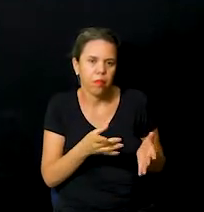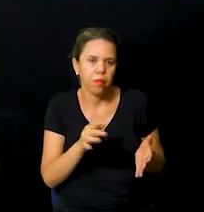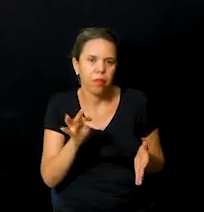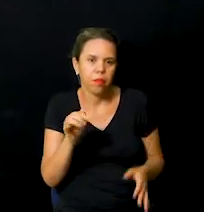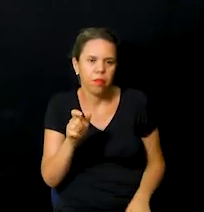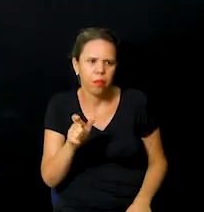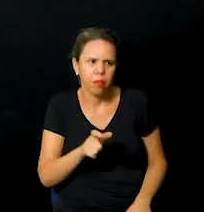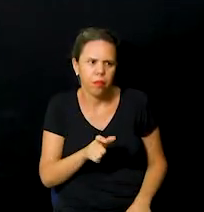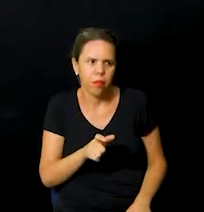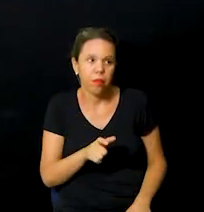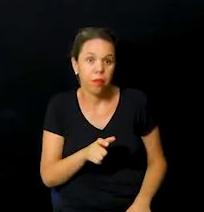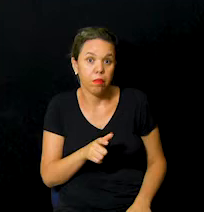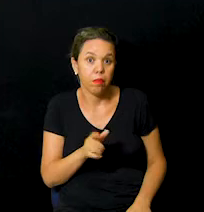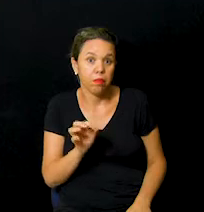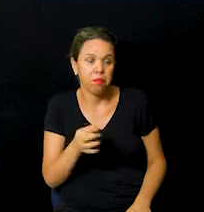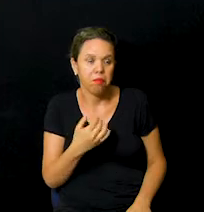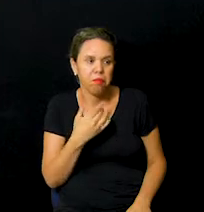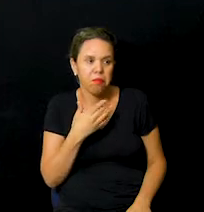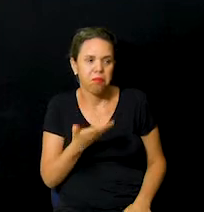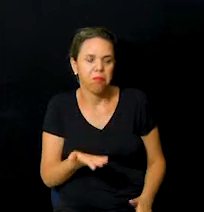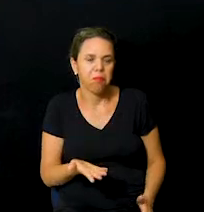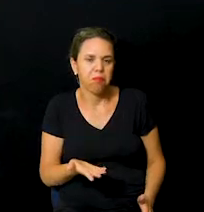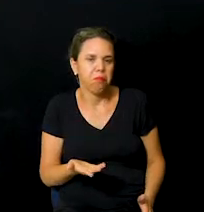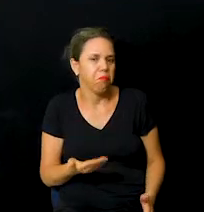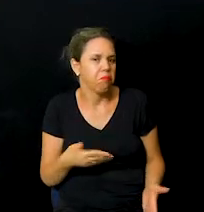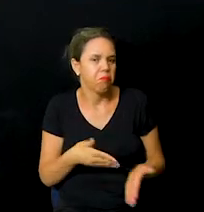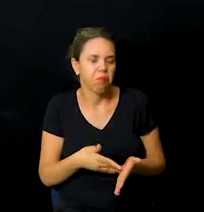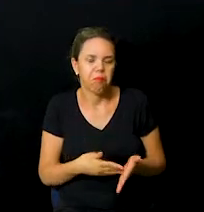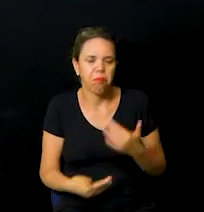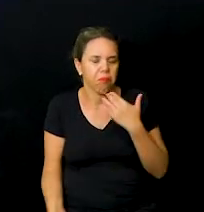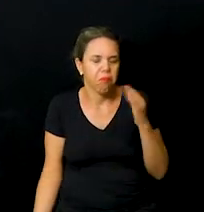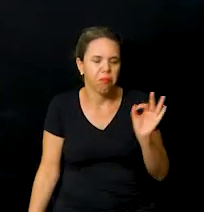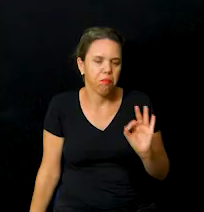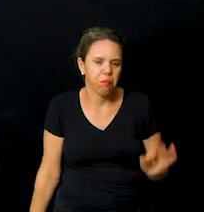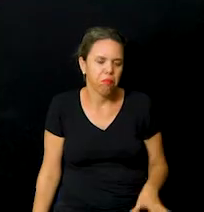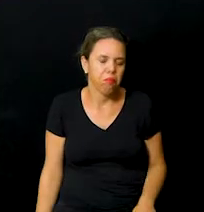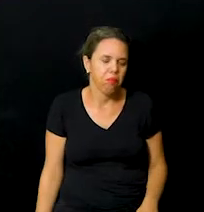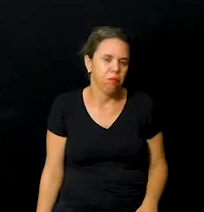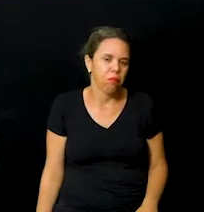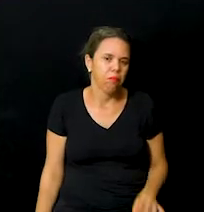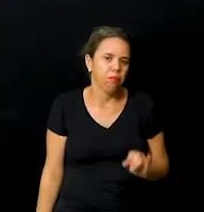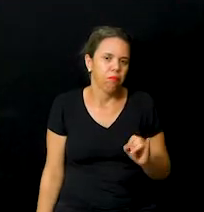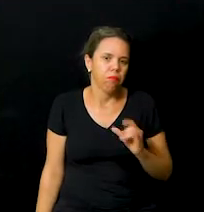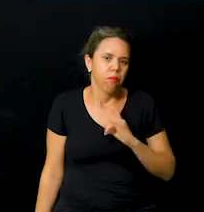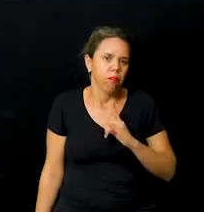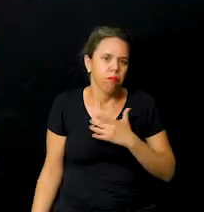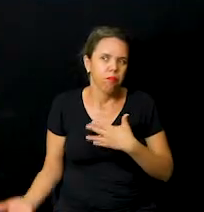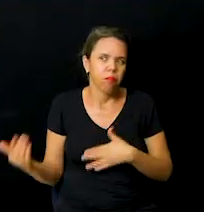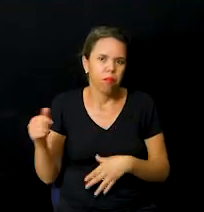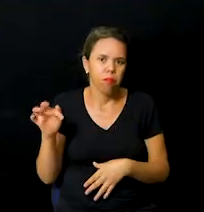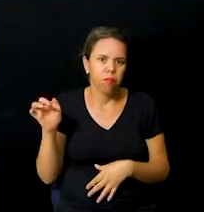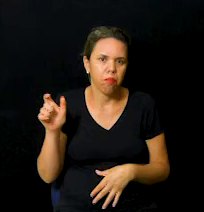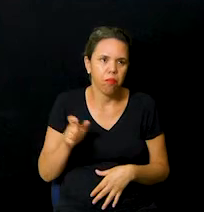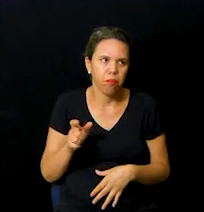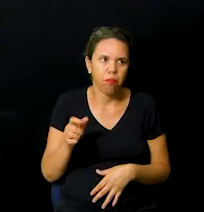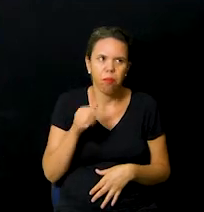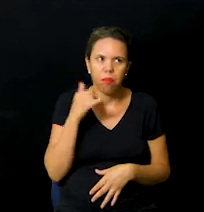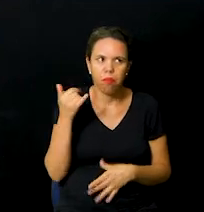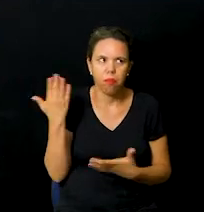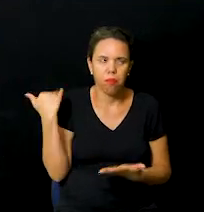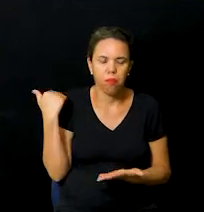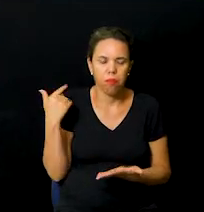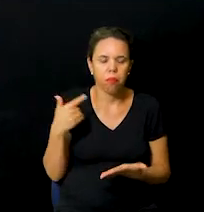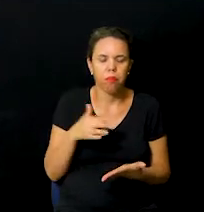hoje vendesse fax, eu com certeza estaria fadada ao insucesso. Sim. Mas se eu estivesse apegada ao